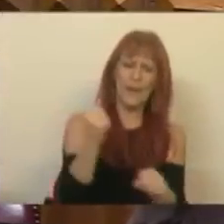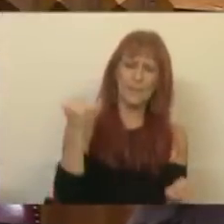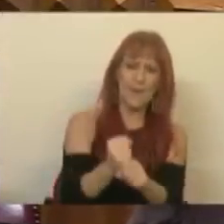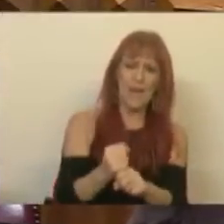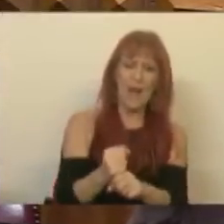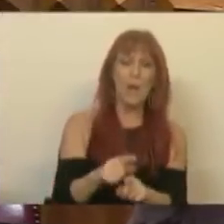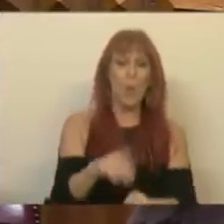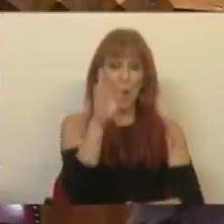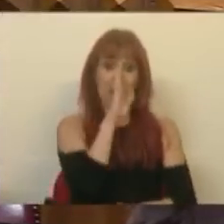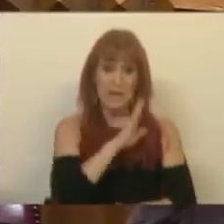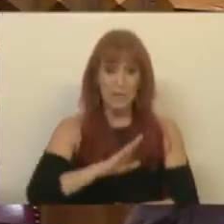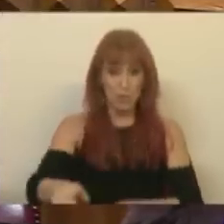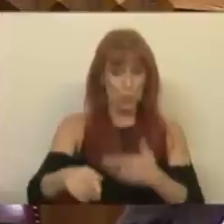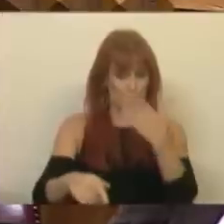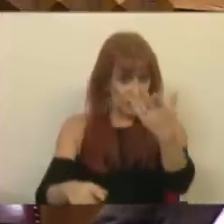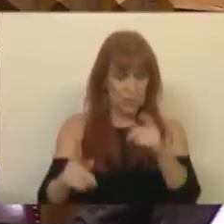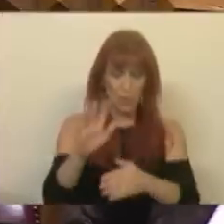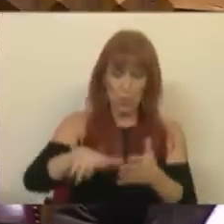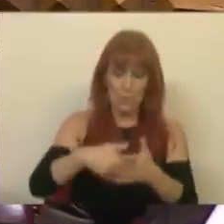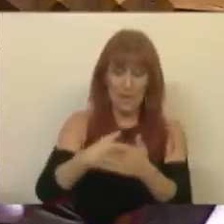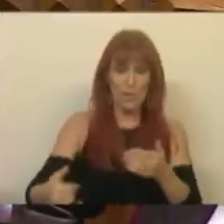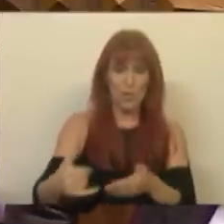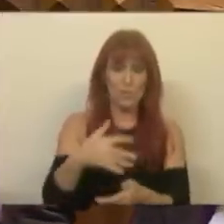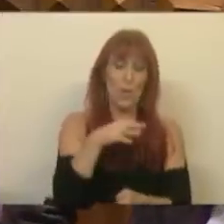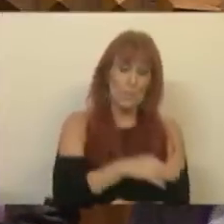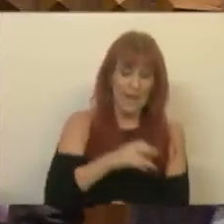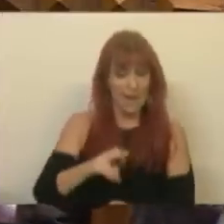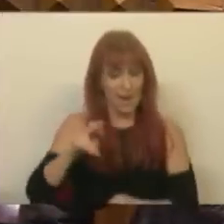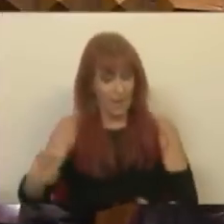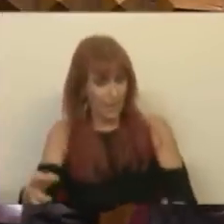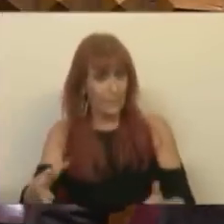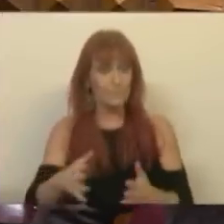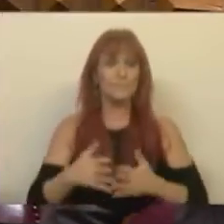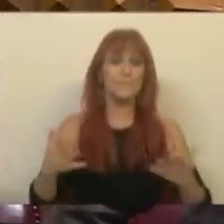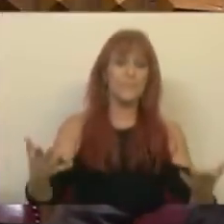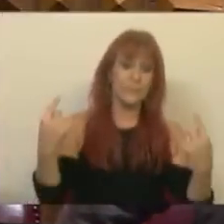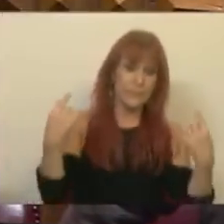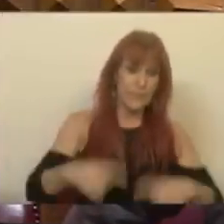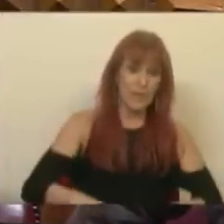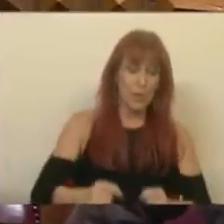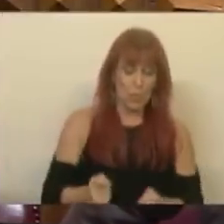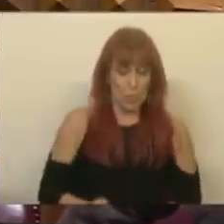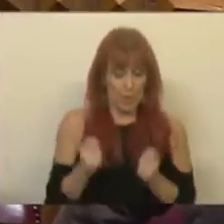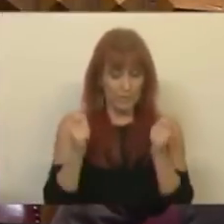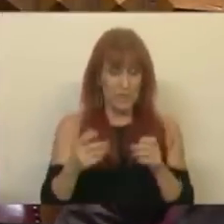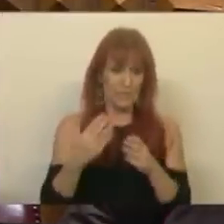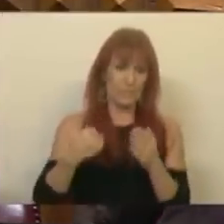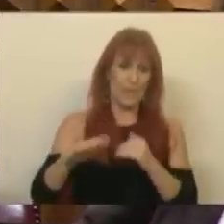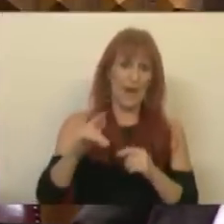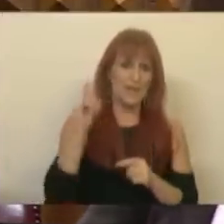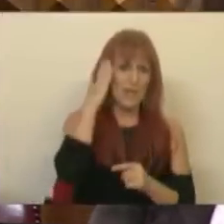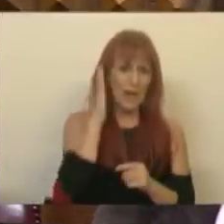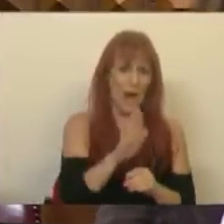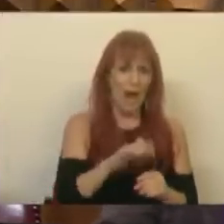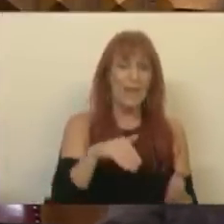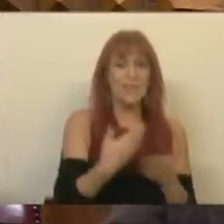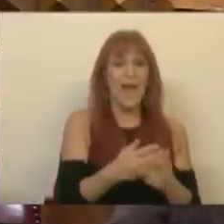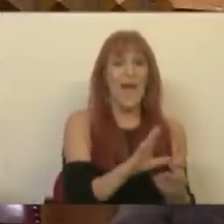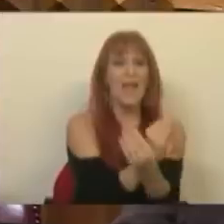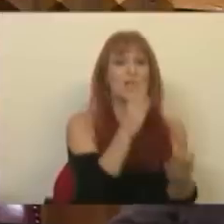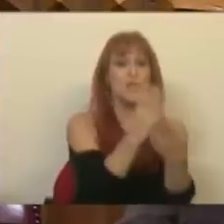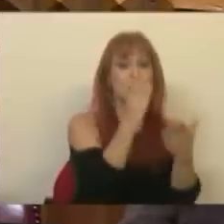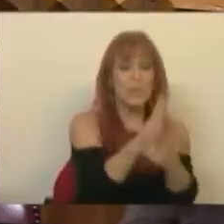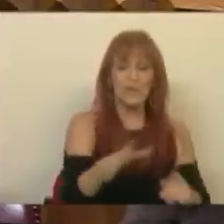para executar o plano de recuperação e resiliência que é um investimento em mais alojamento estudantil